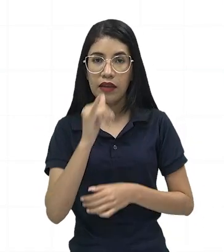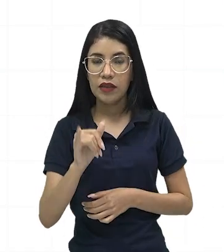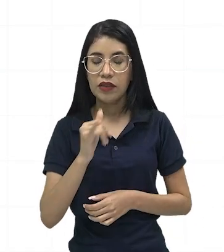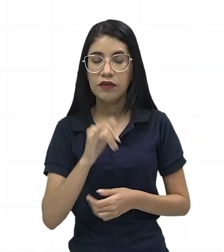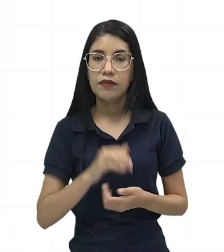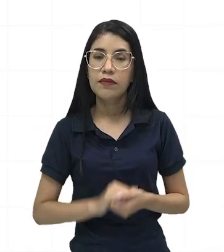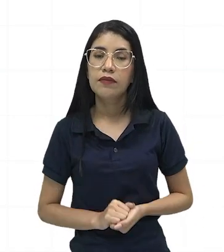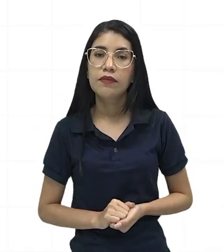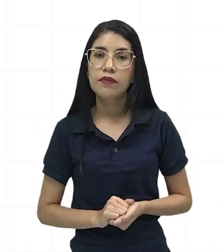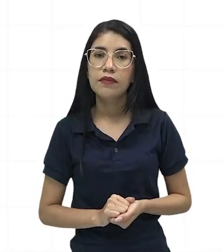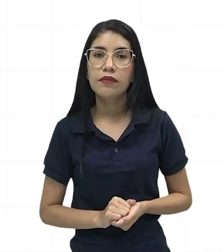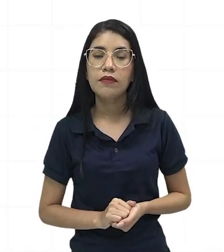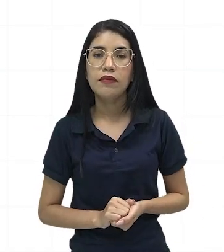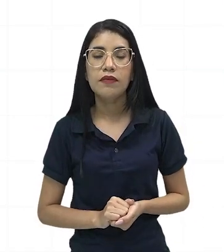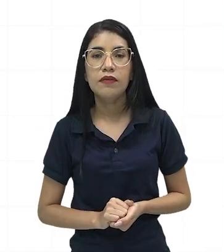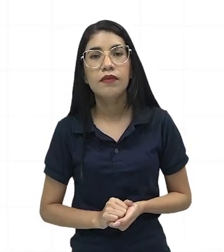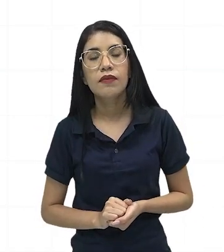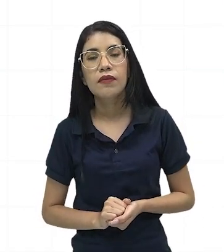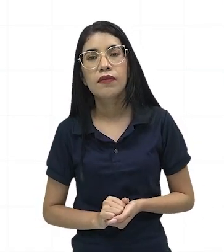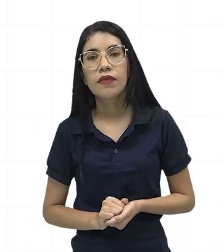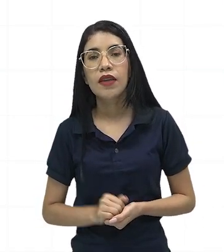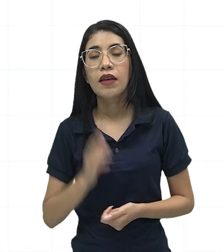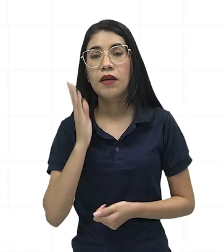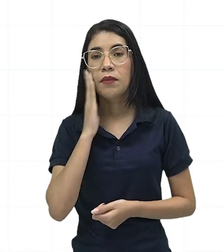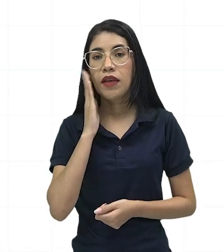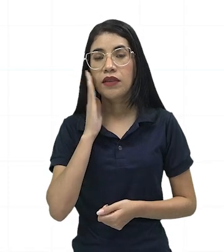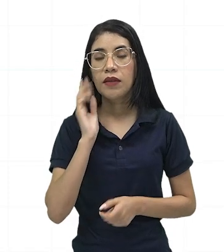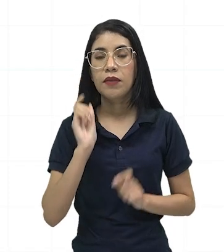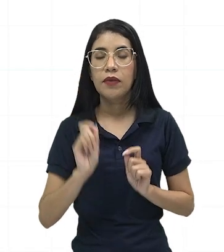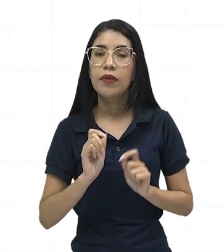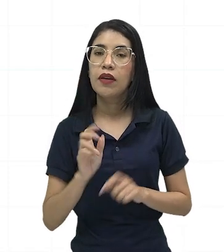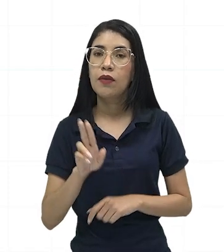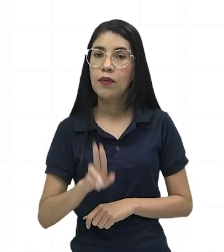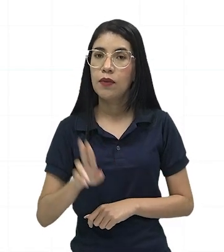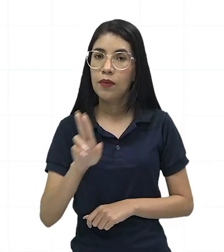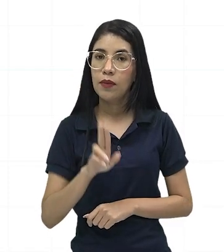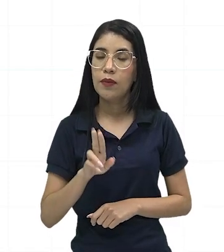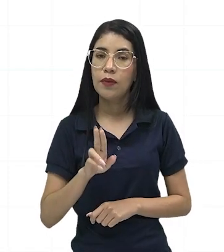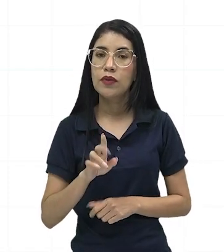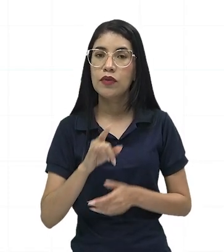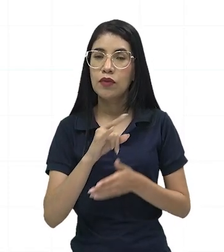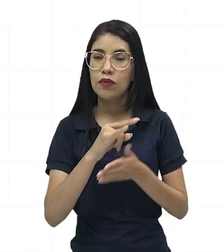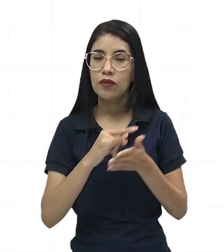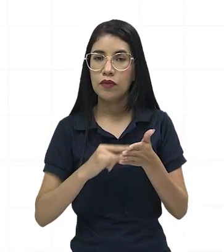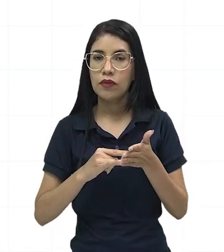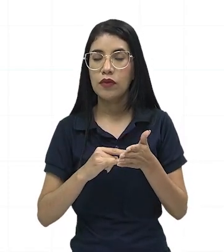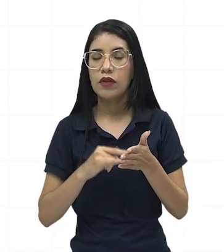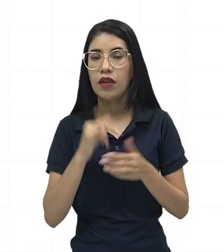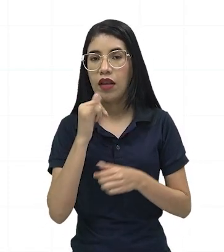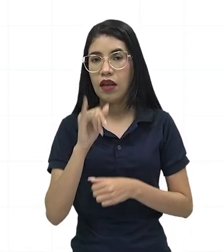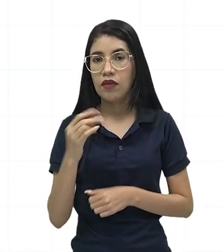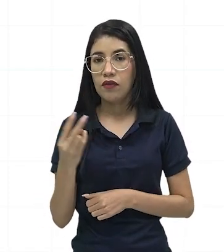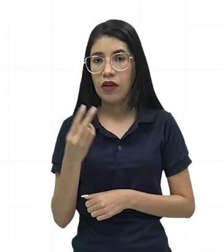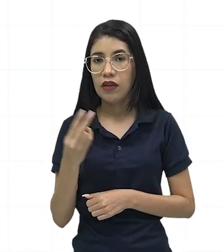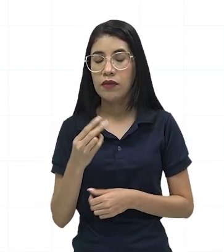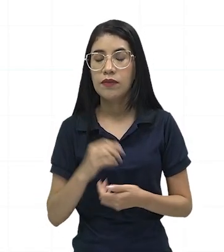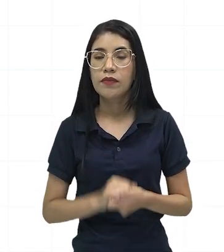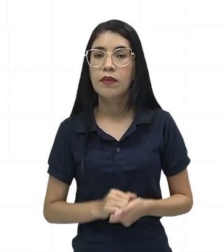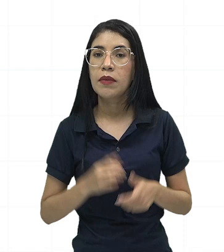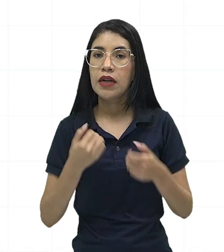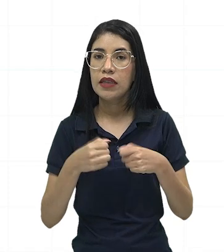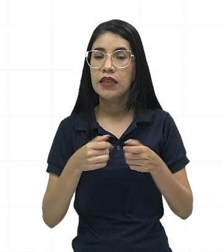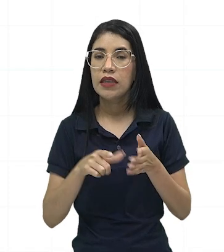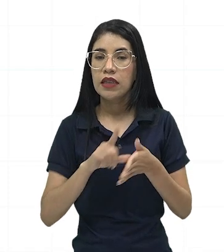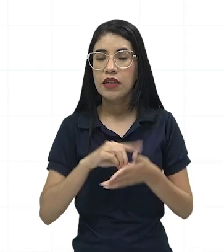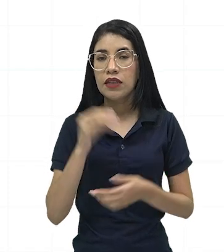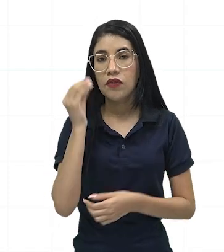né? E para sabermos o impacto desse consumo no preço da conta de luz, é necessário